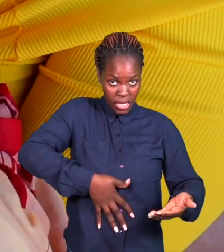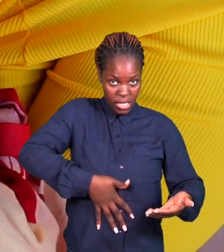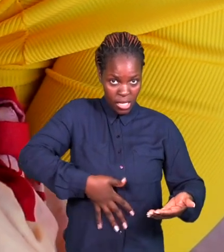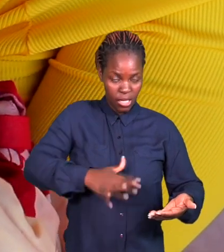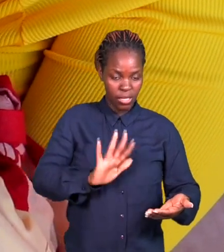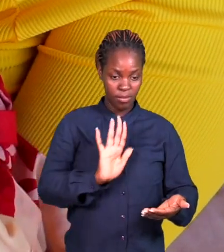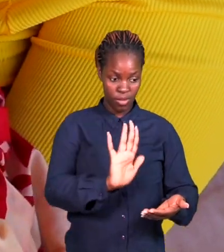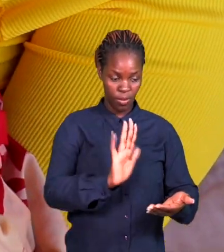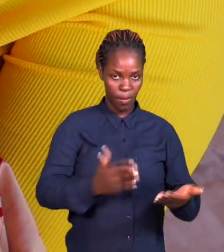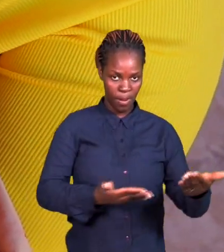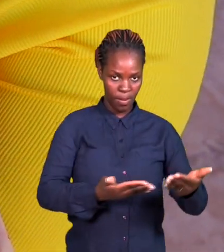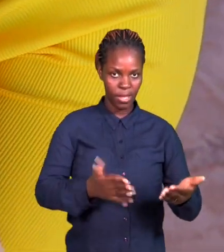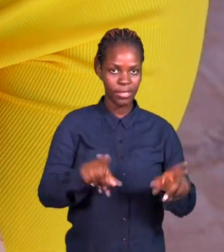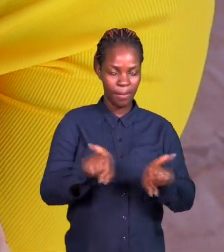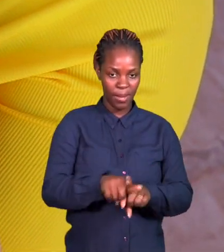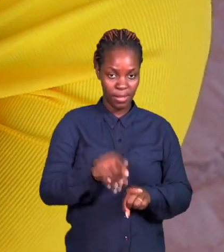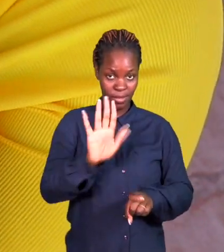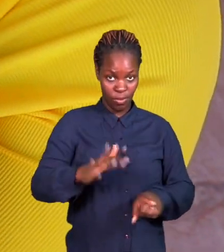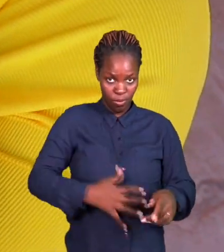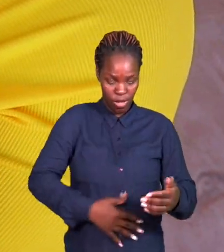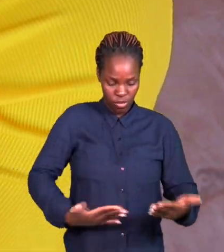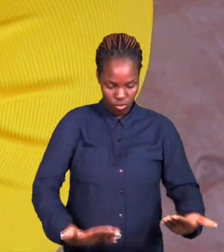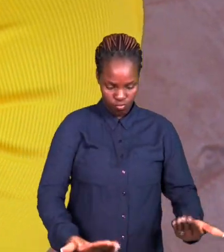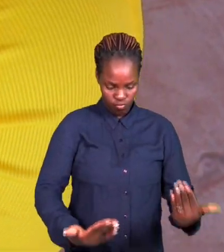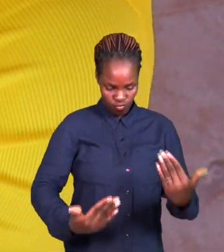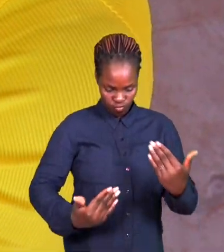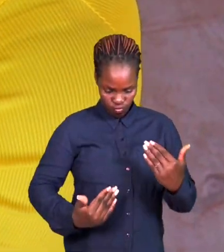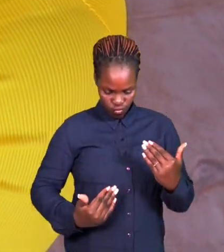estar em paralelo com o seu abdômen. Depois,